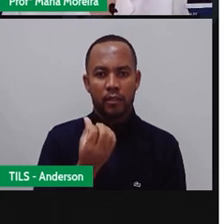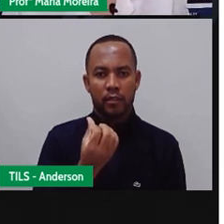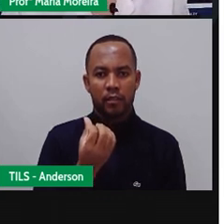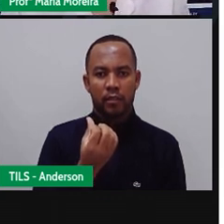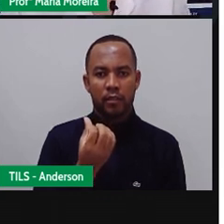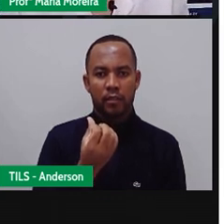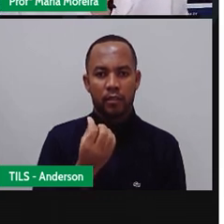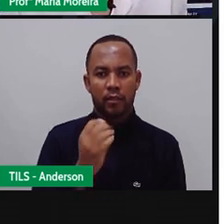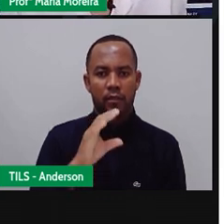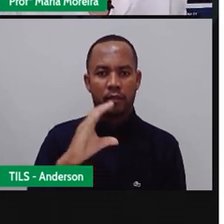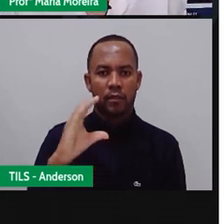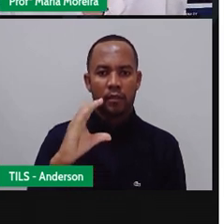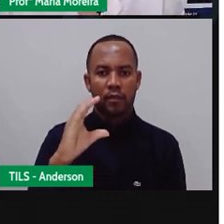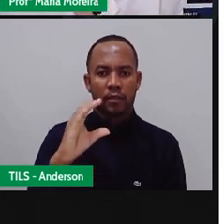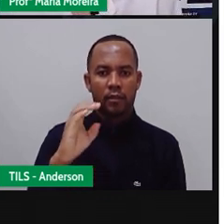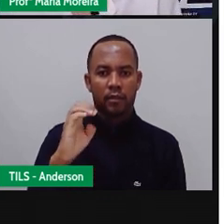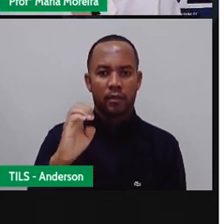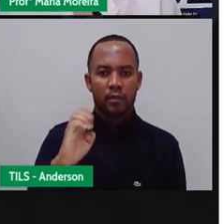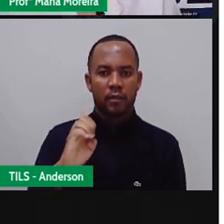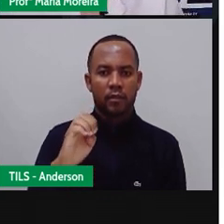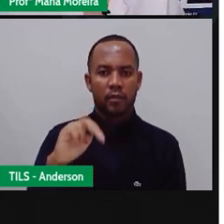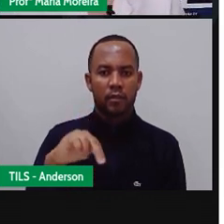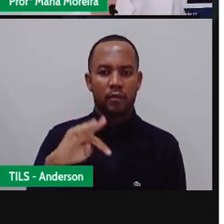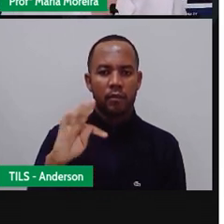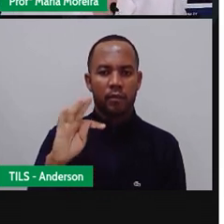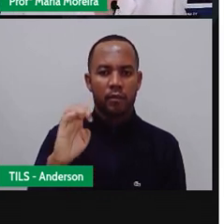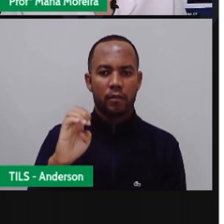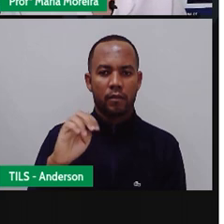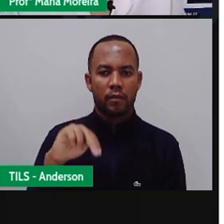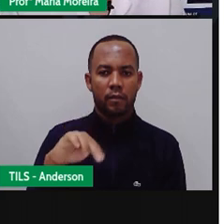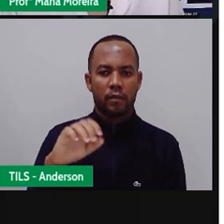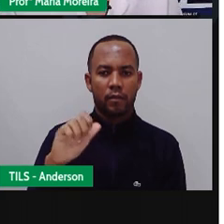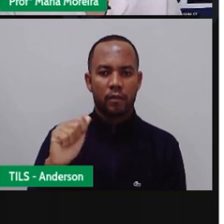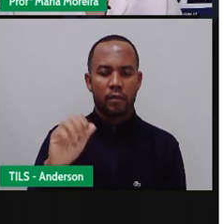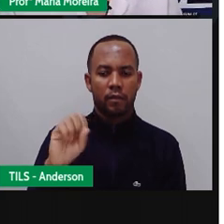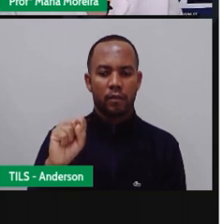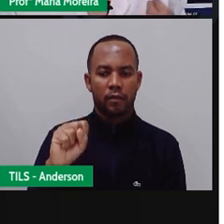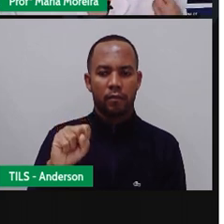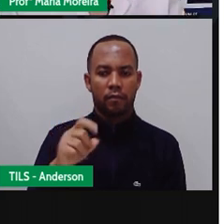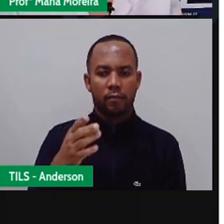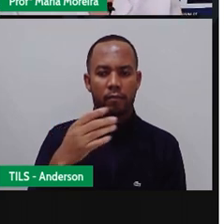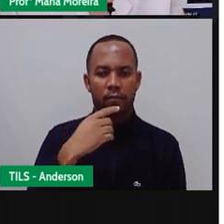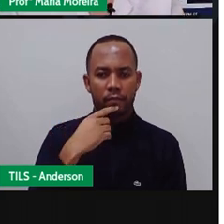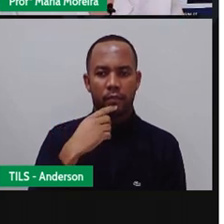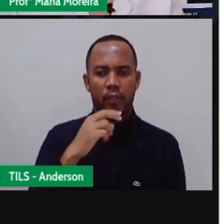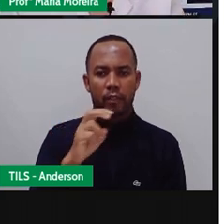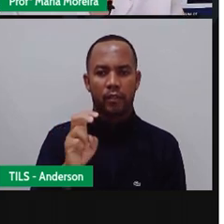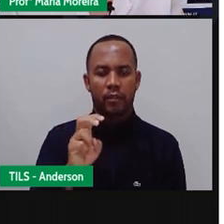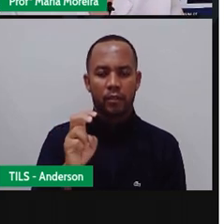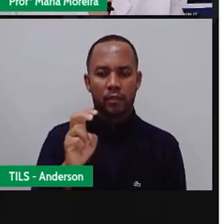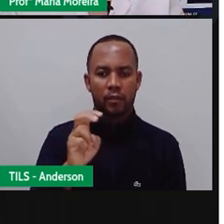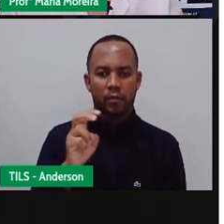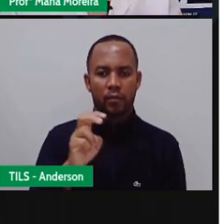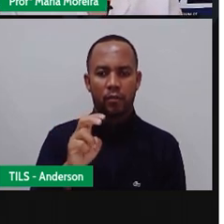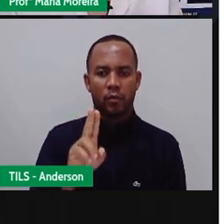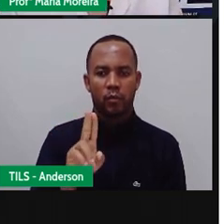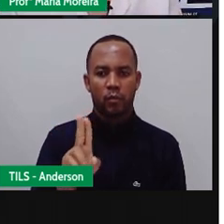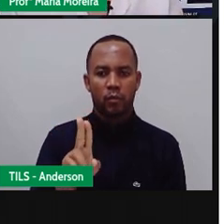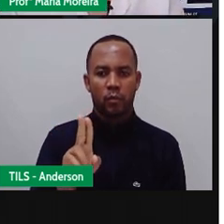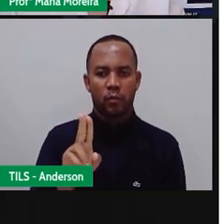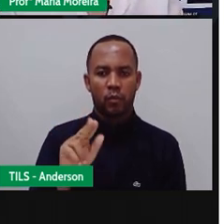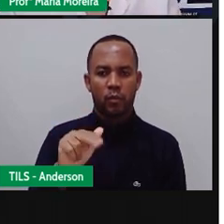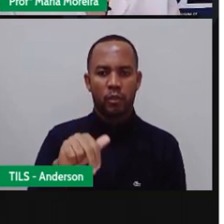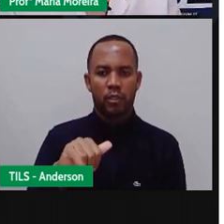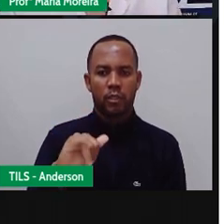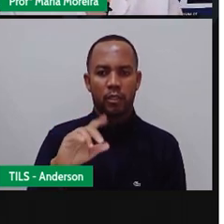e olha só que a minha centena gente e por último deu número 5 né que está no